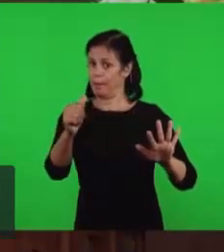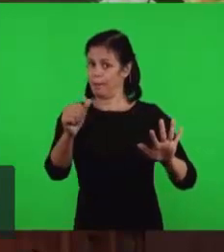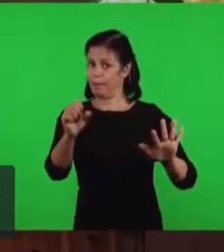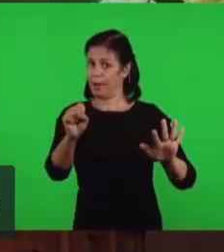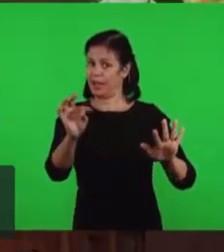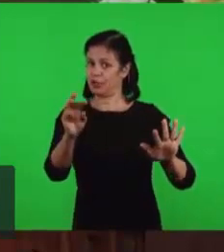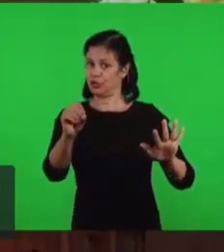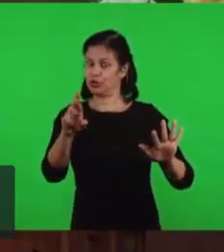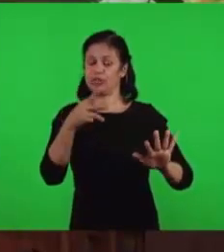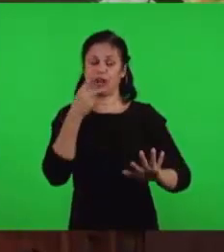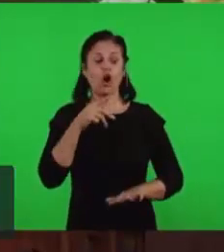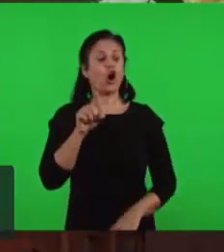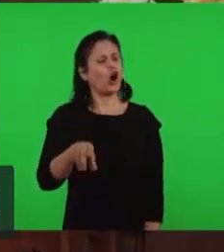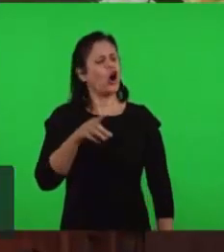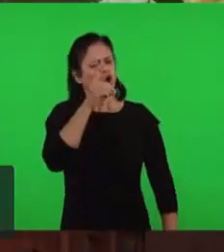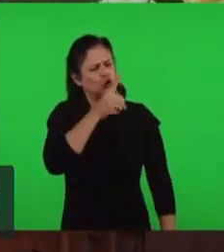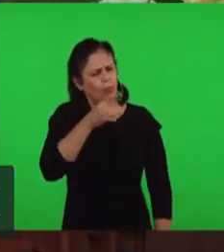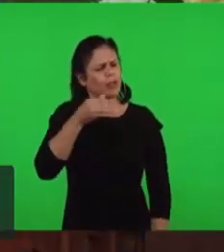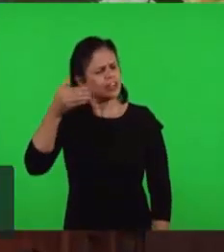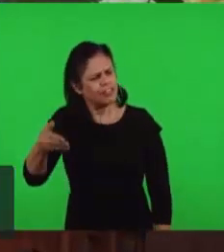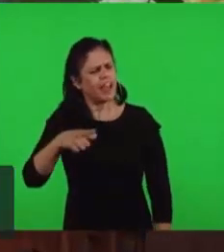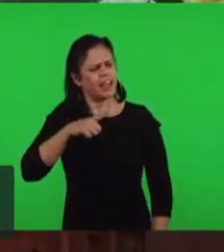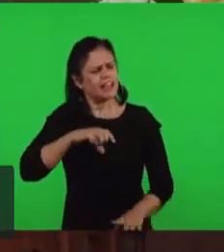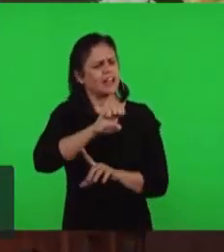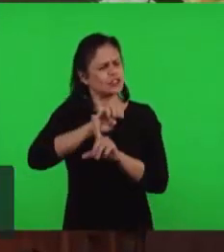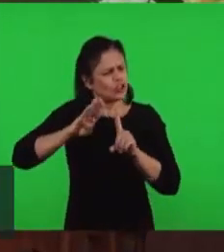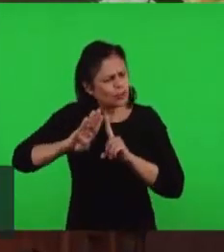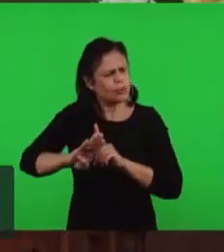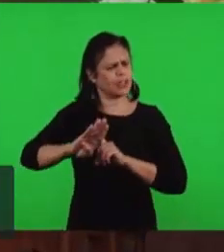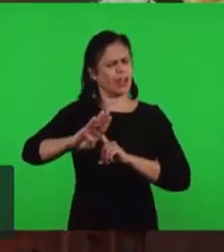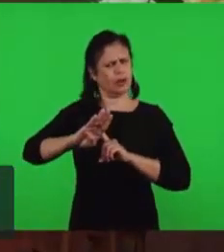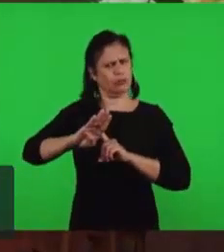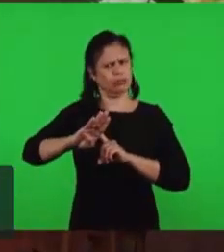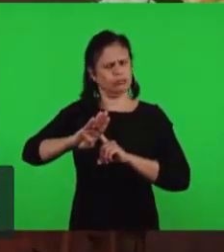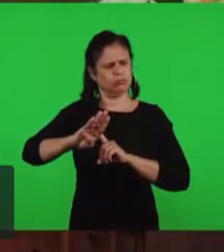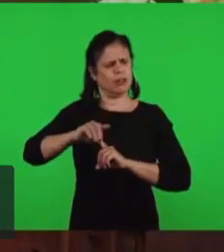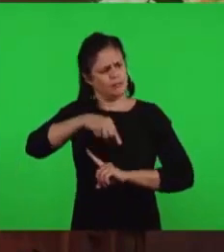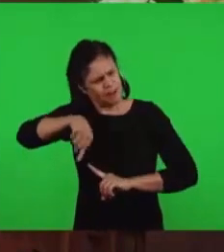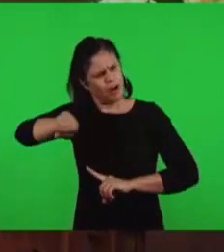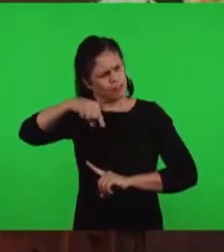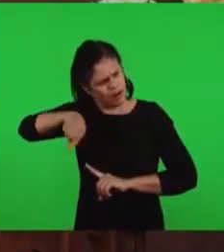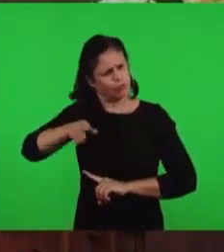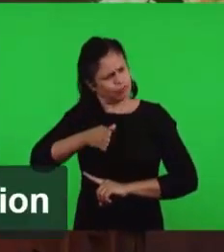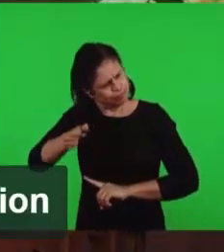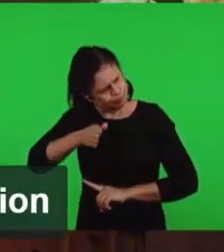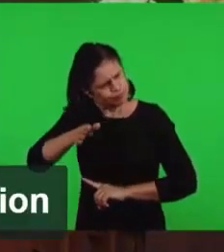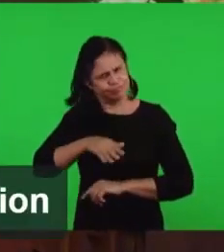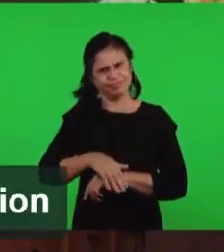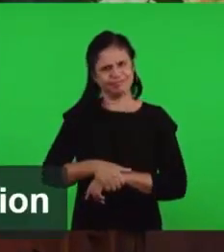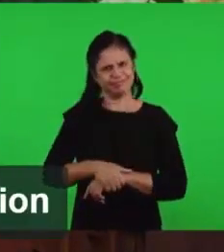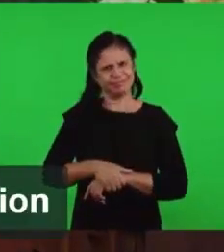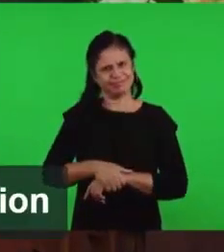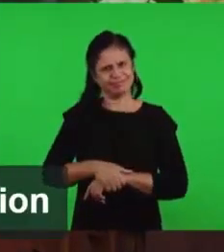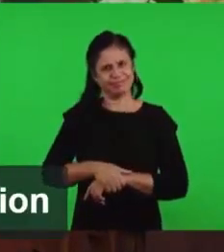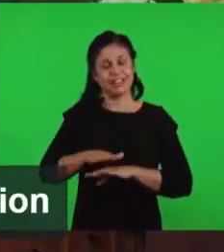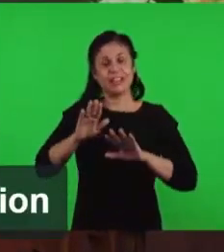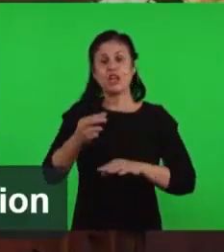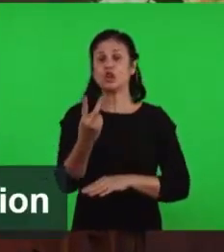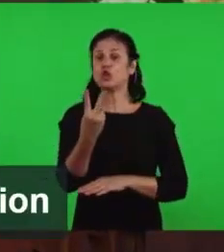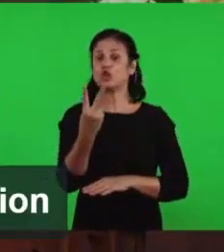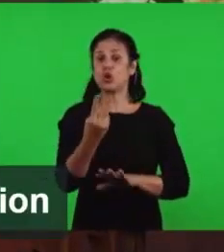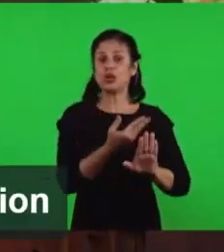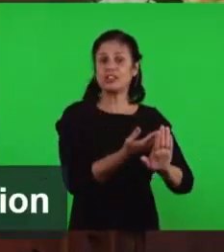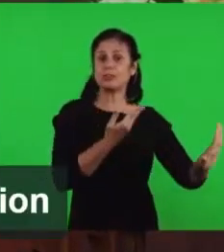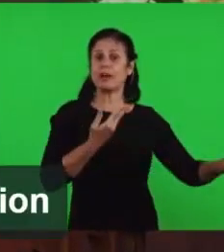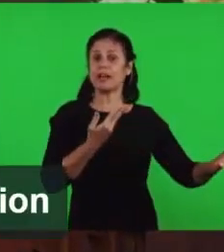bíblica dominical a dois duas formas de santificação é a doutrina e a oração é